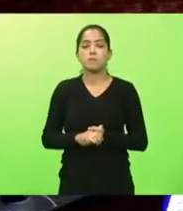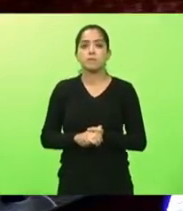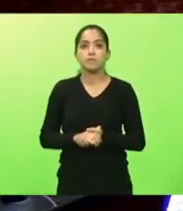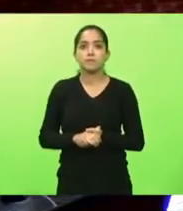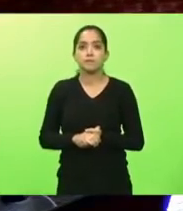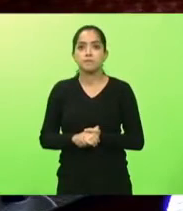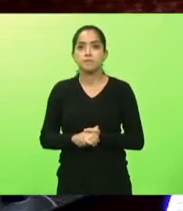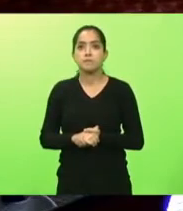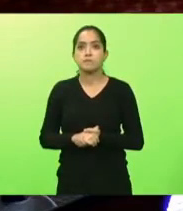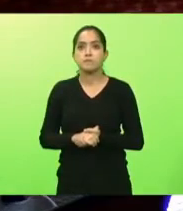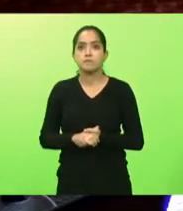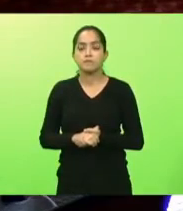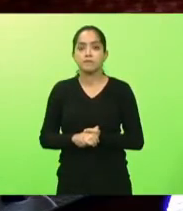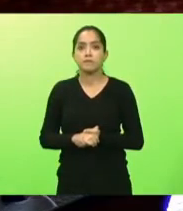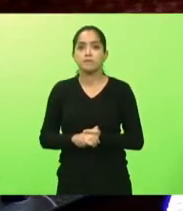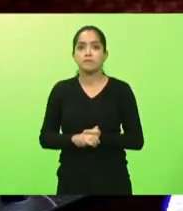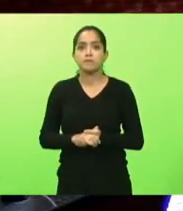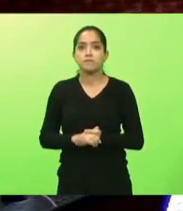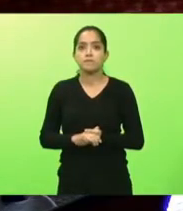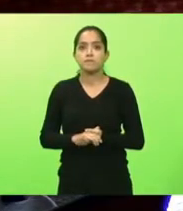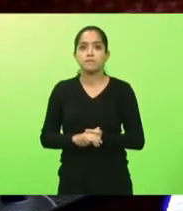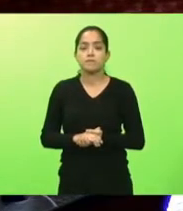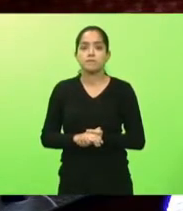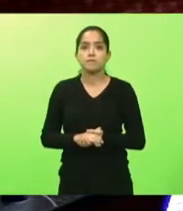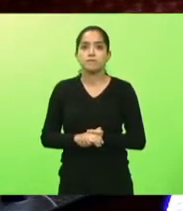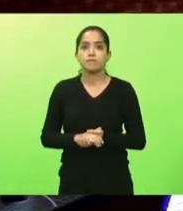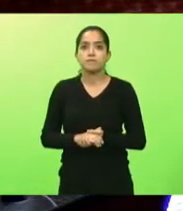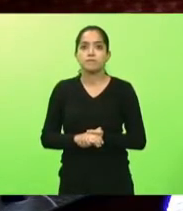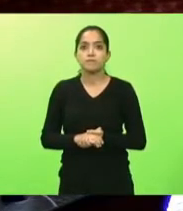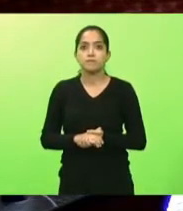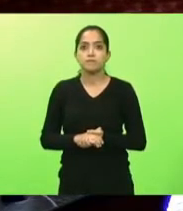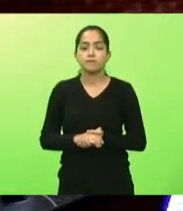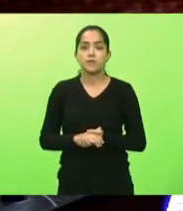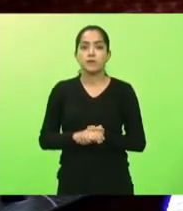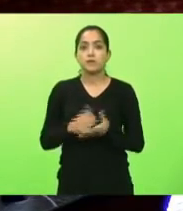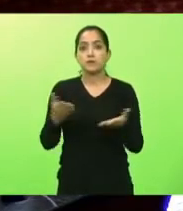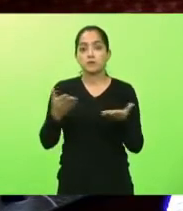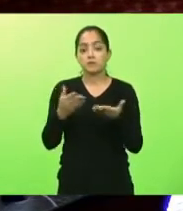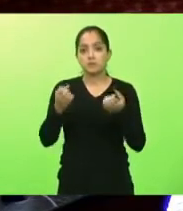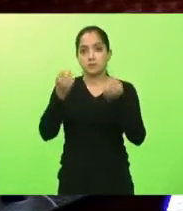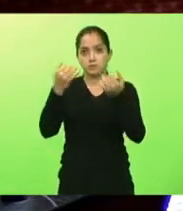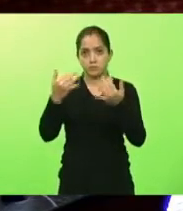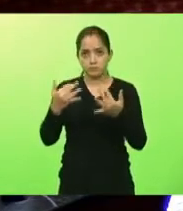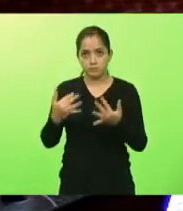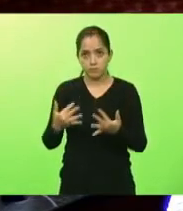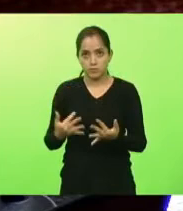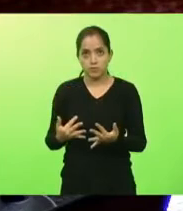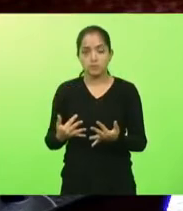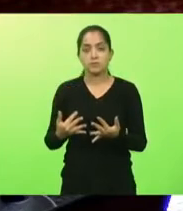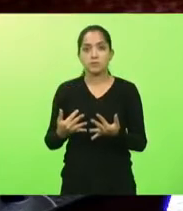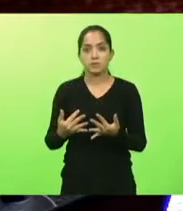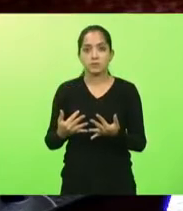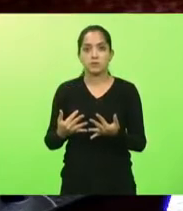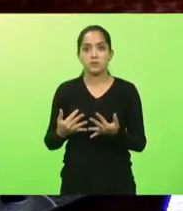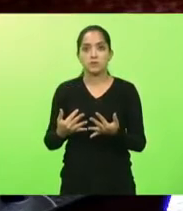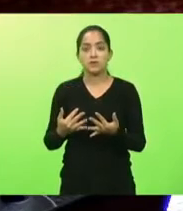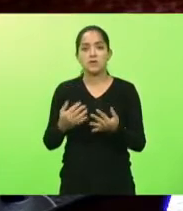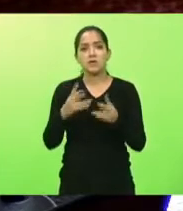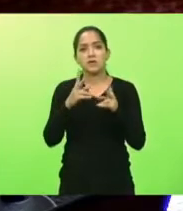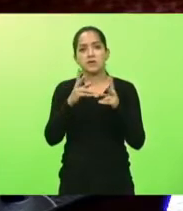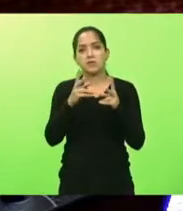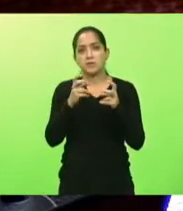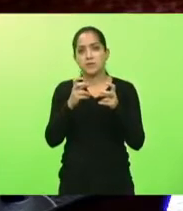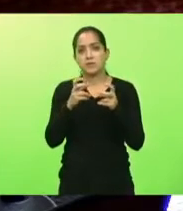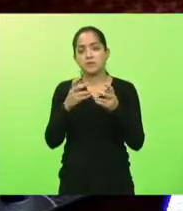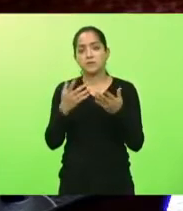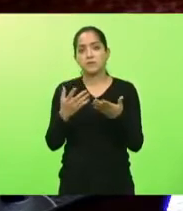Estava perguntar ali para o assunto que me trouxe aqui hoje. Primeiro, né, fazer uma analogia, uma coisa que eu vi, achei engraçado. Lá